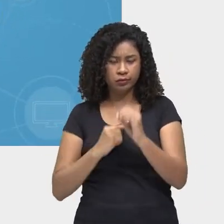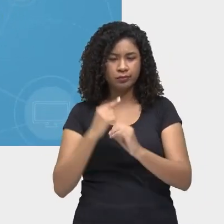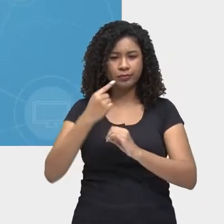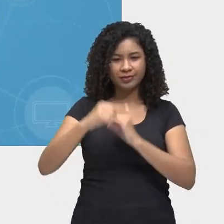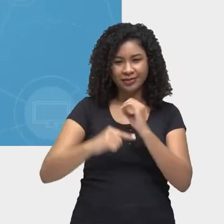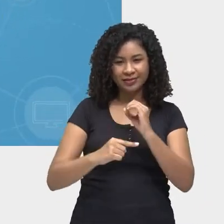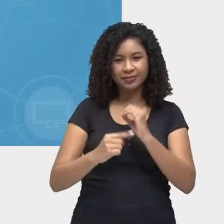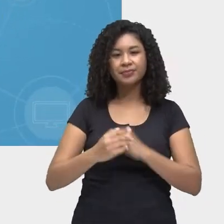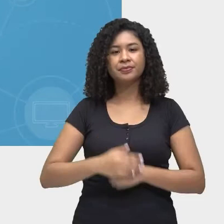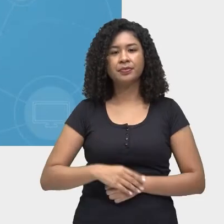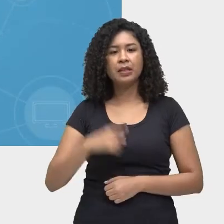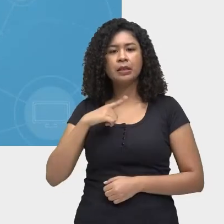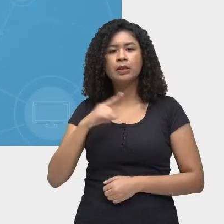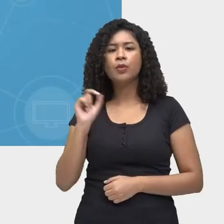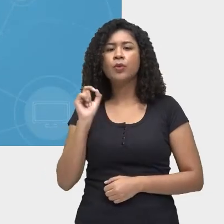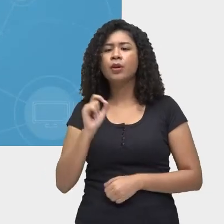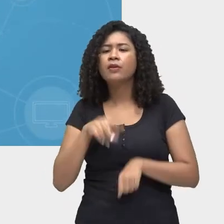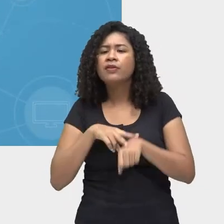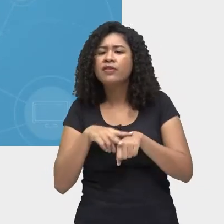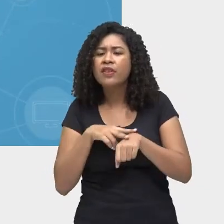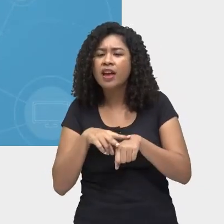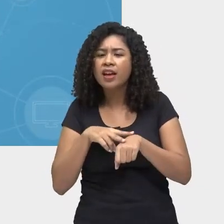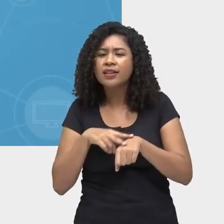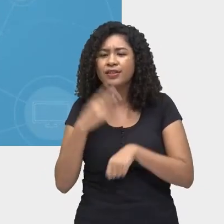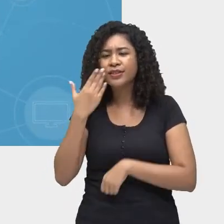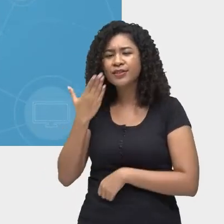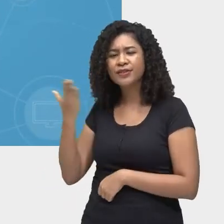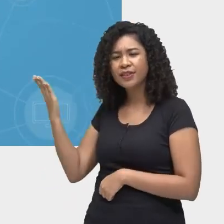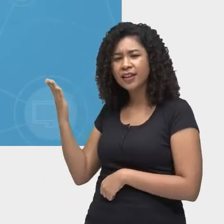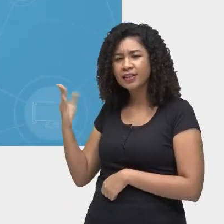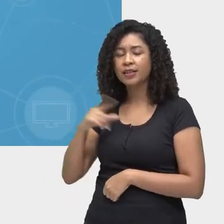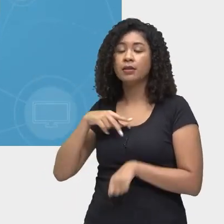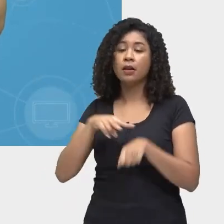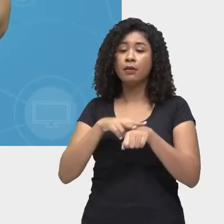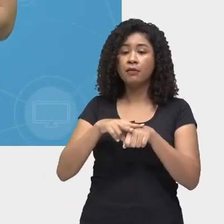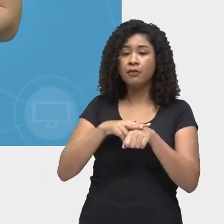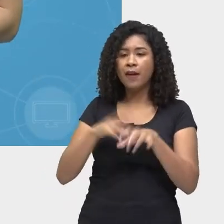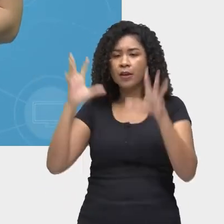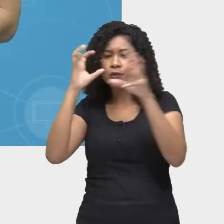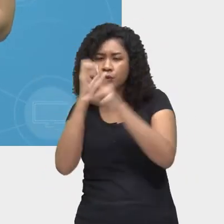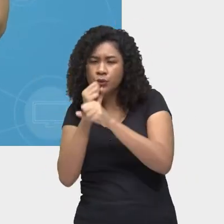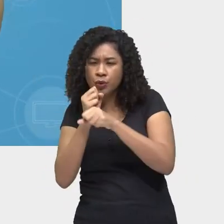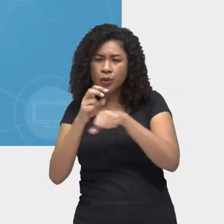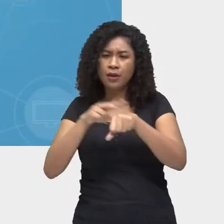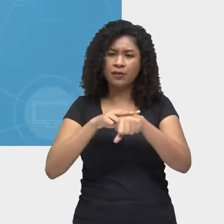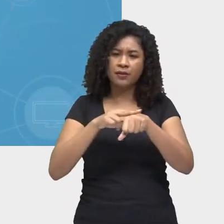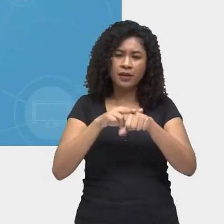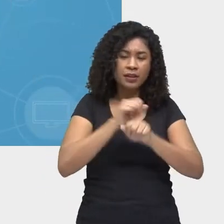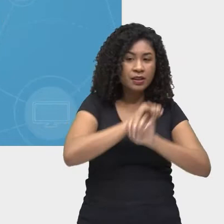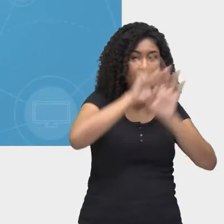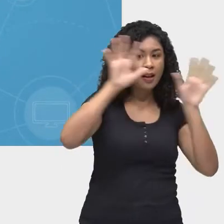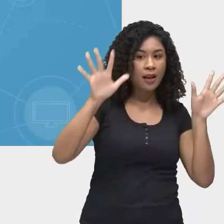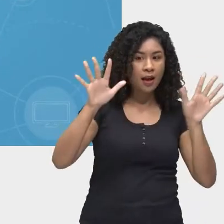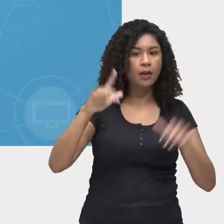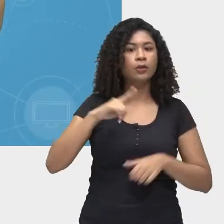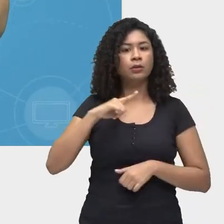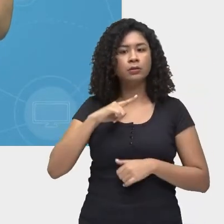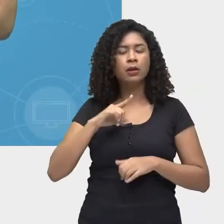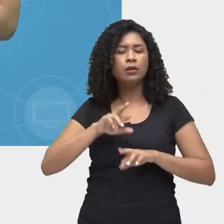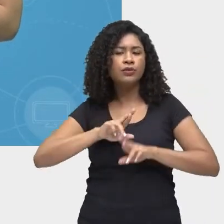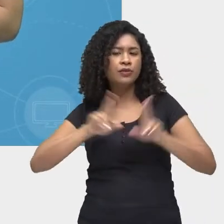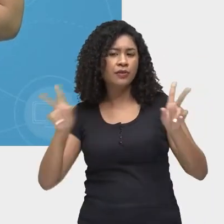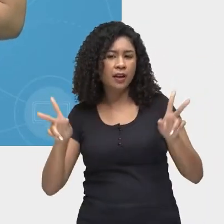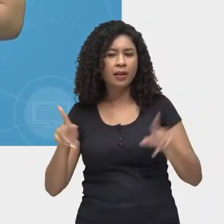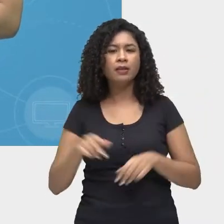tenho no meio aí em verde, vocês observam que tem o verde escuro e o verde claro, que é a diferença do próton com a carga positiva e do nêutron, que não